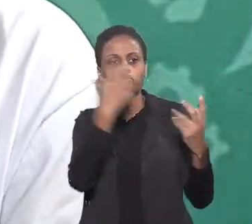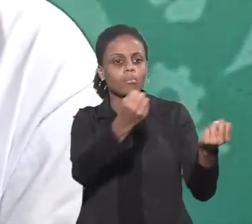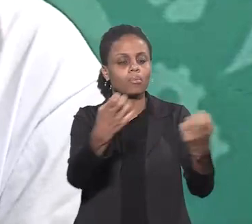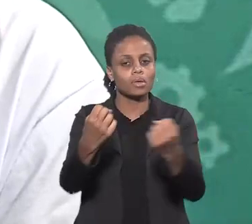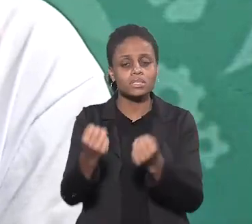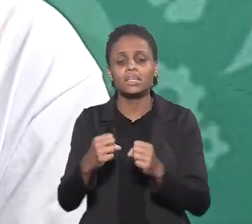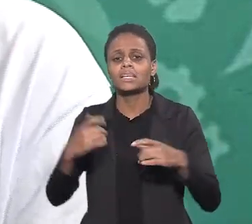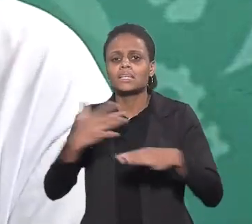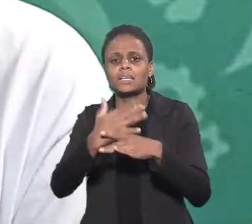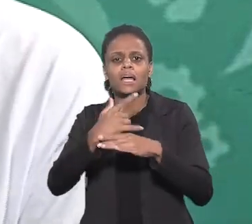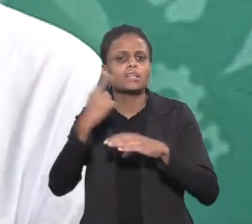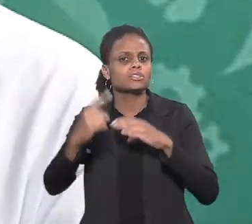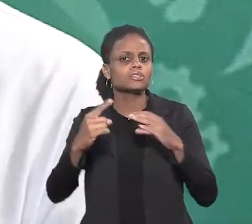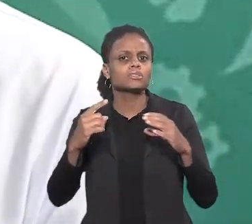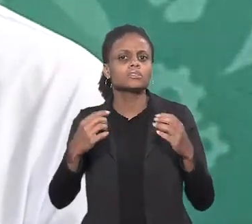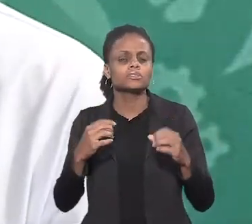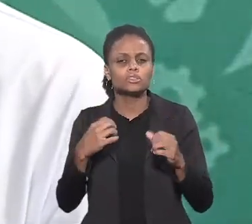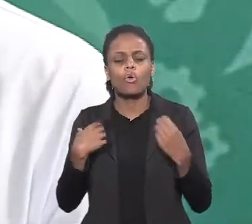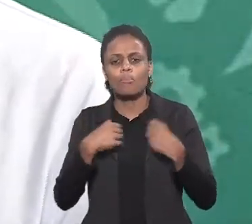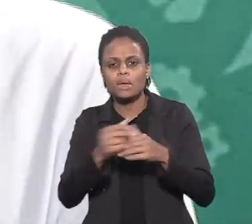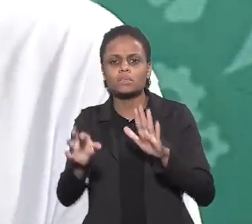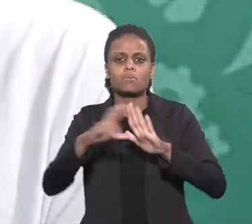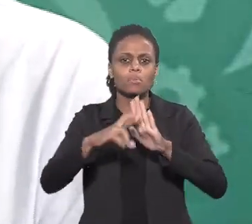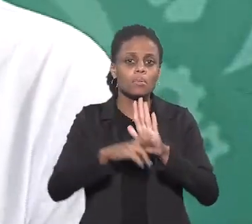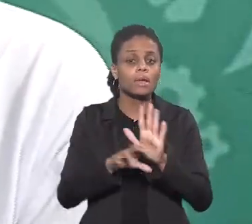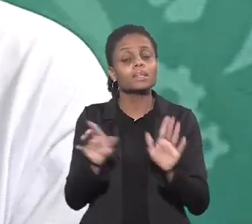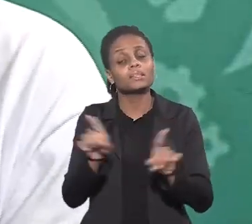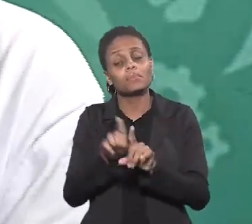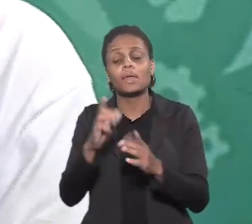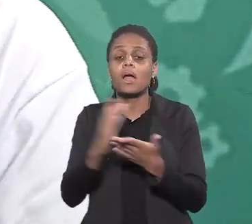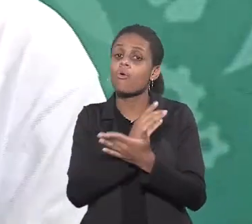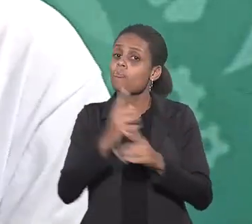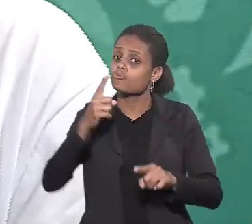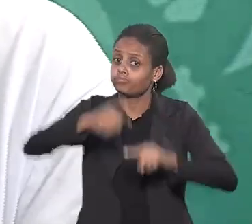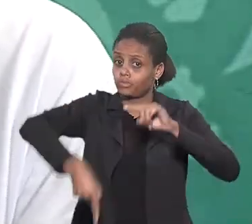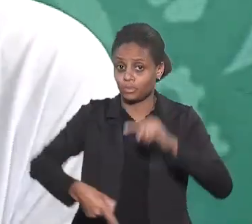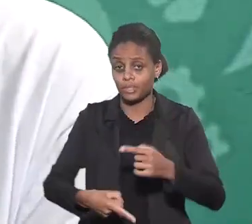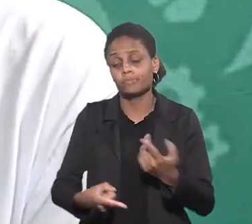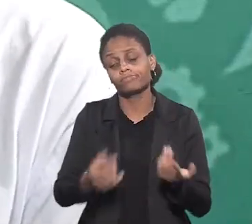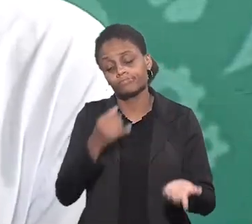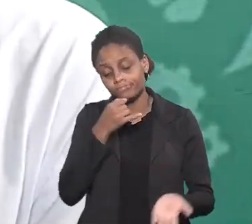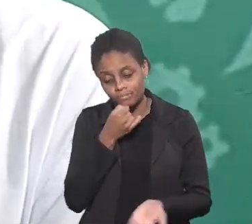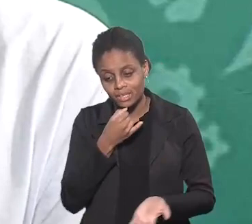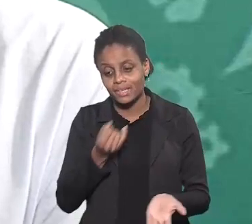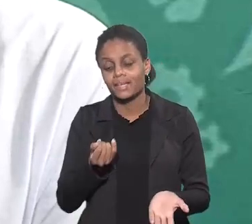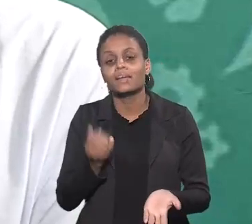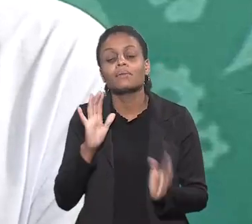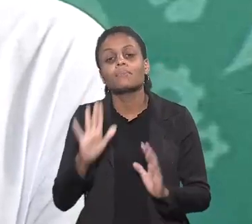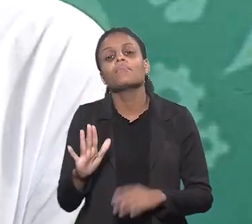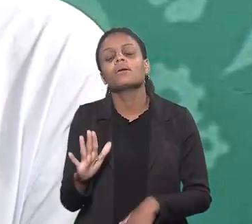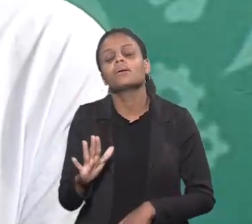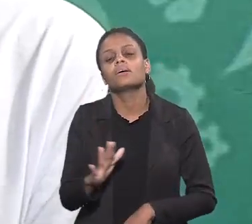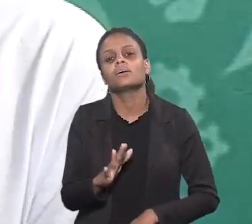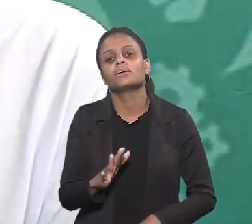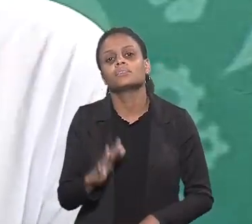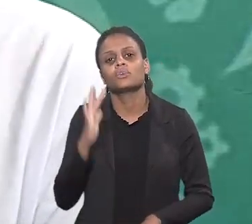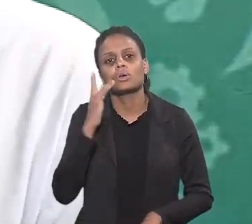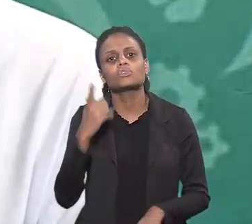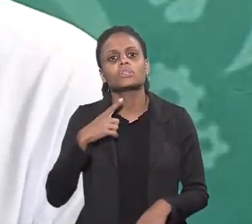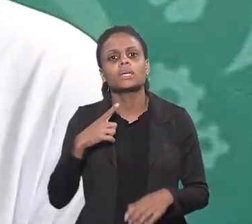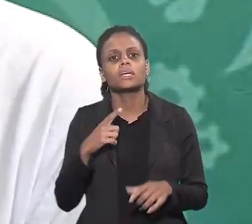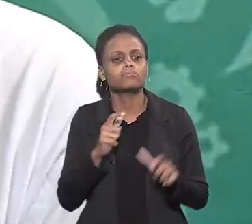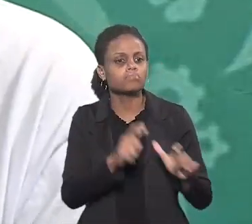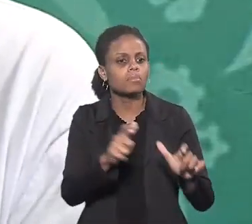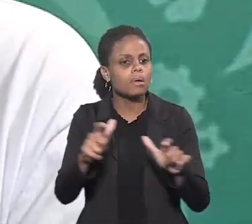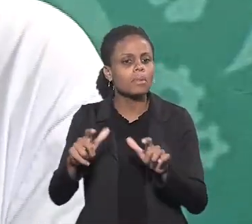grande. Várias cidades já estão começando a regulamentar, algumas a proibir também, infelizmente. Mas eu acho que